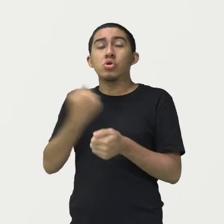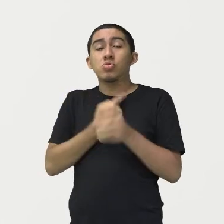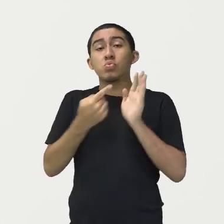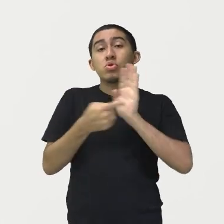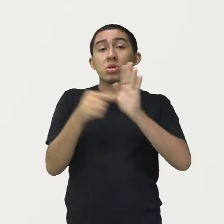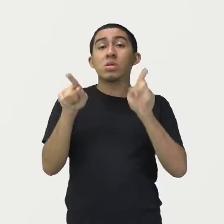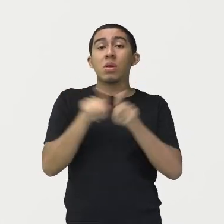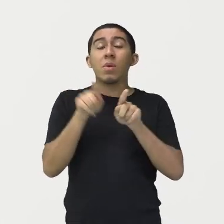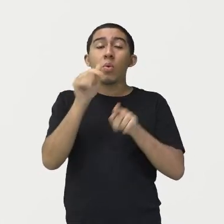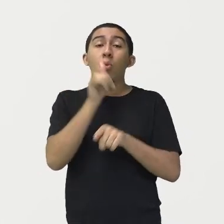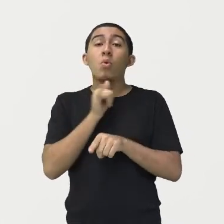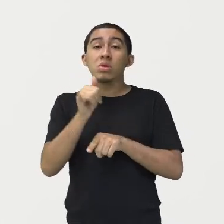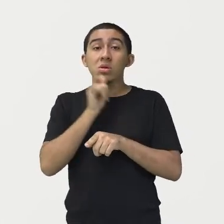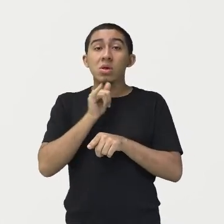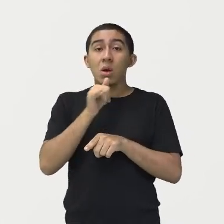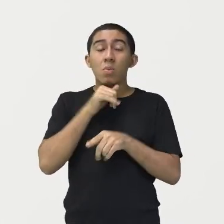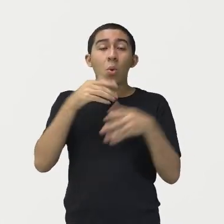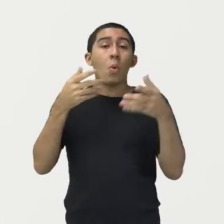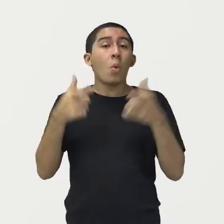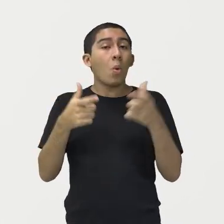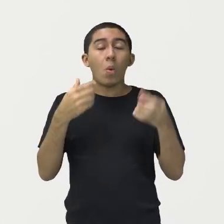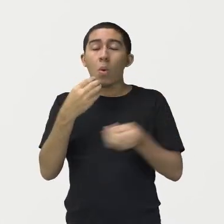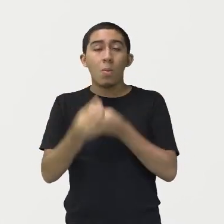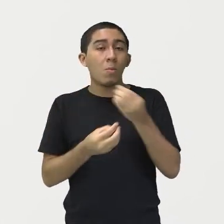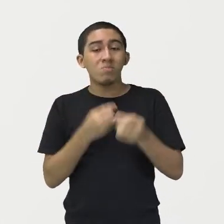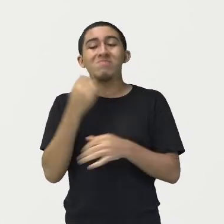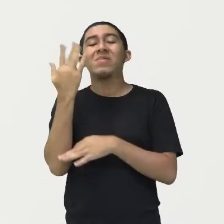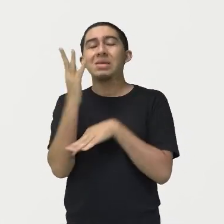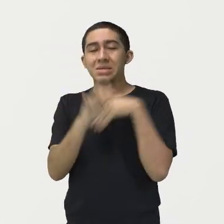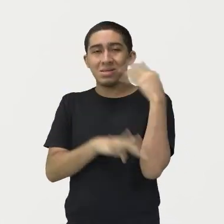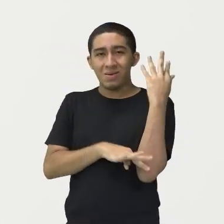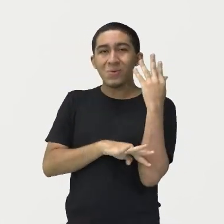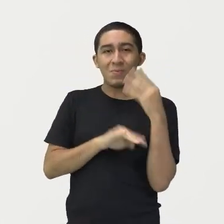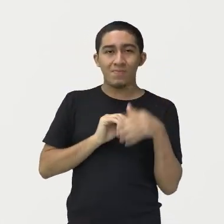também exemplos vegetais.